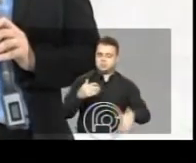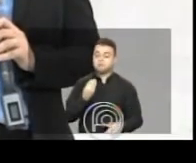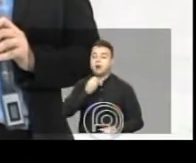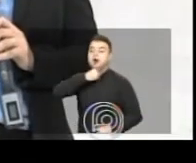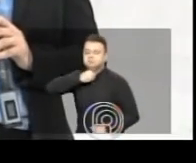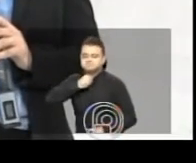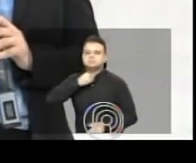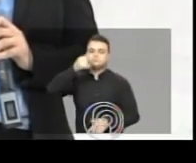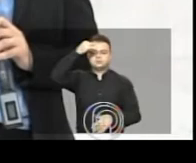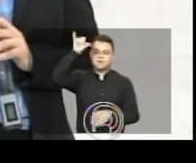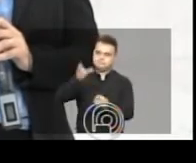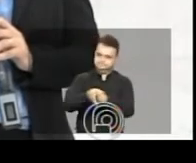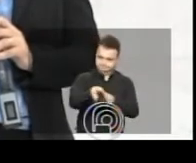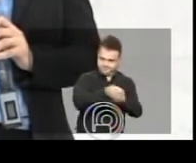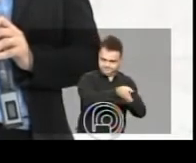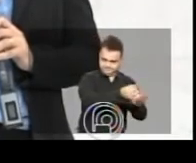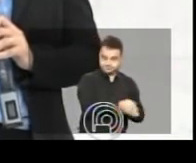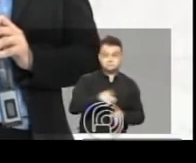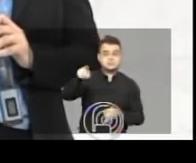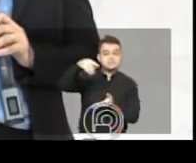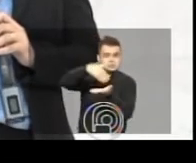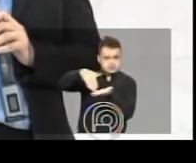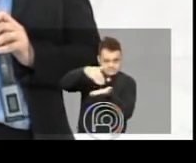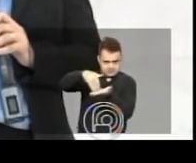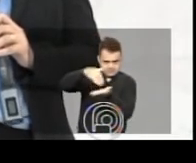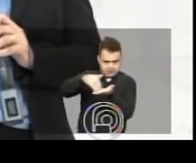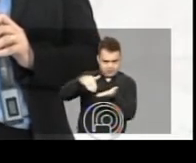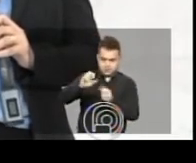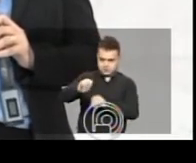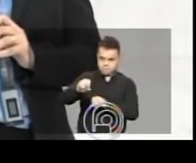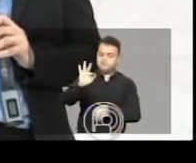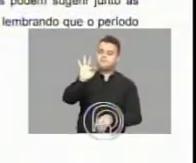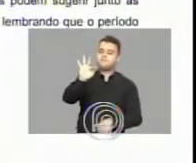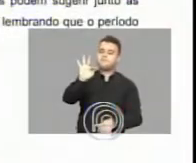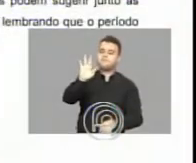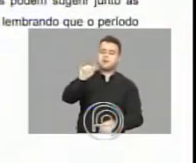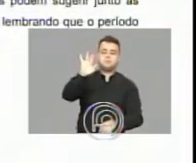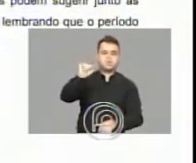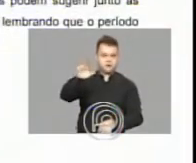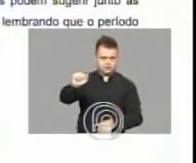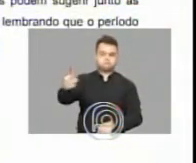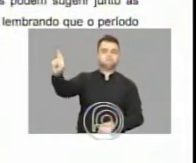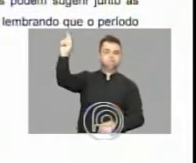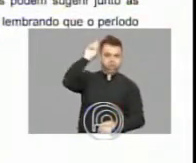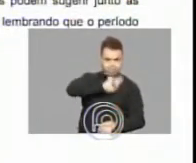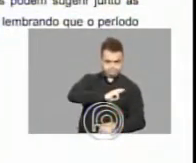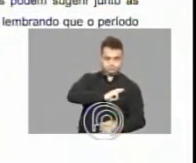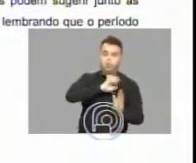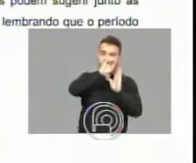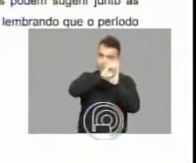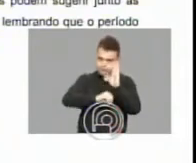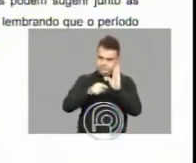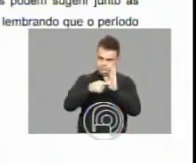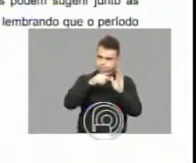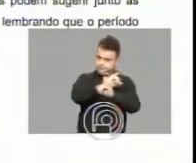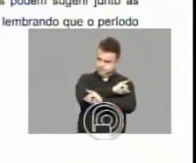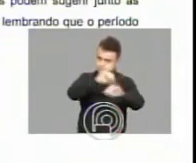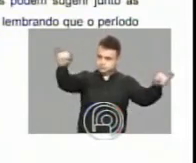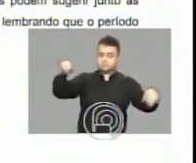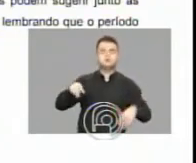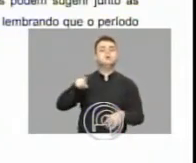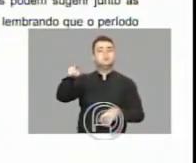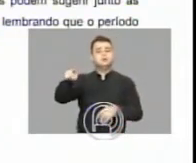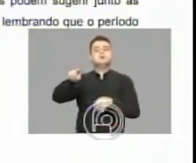secretária municipal de Educação, Fabiana Zanqueta, respondeu a essa indicação. Ela afirma no ofício que a educação tem parceria com a Secretaria